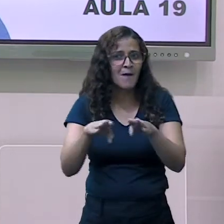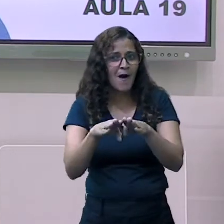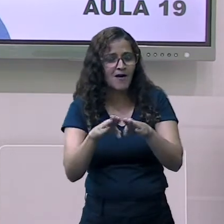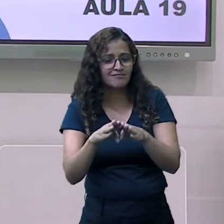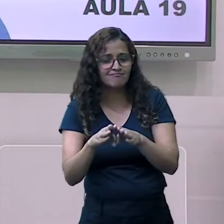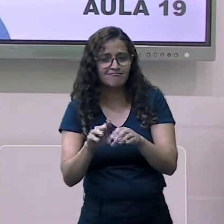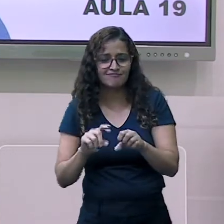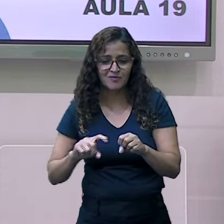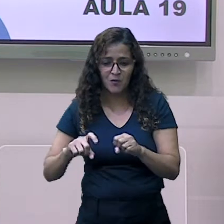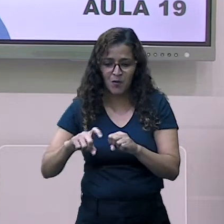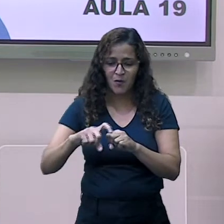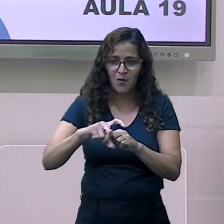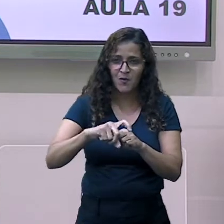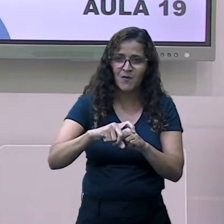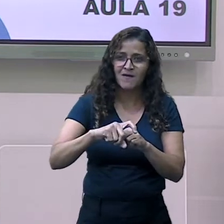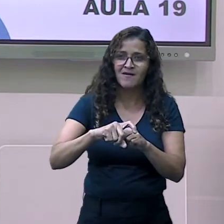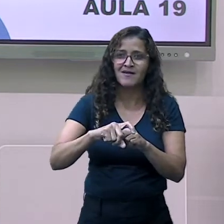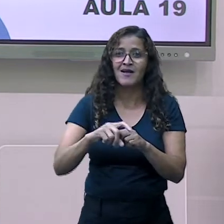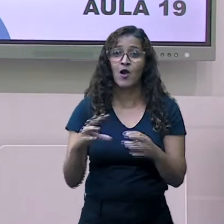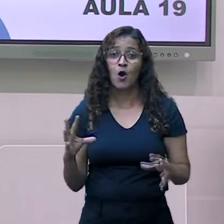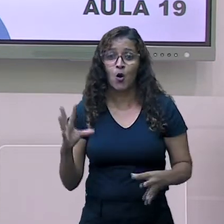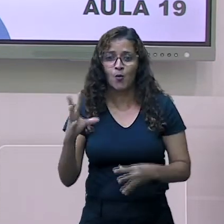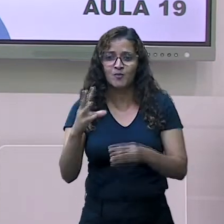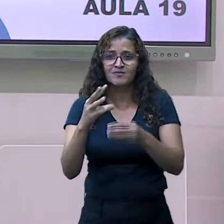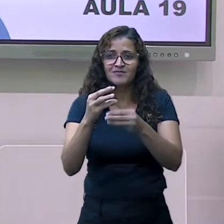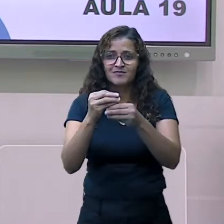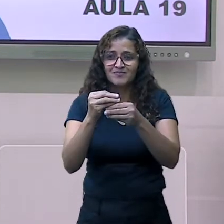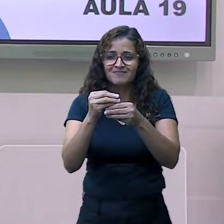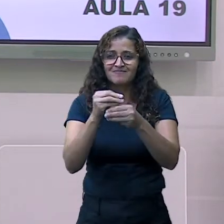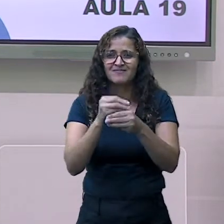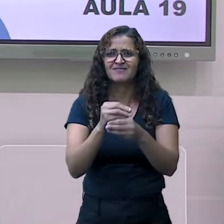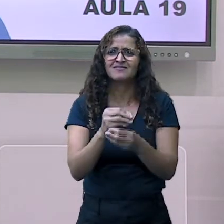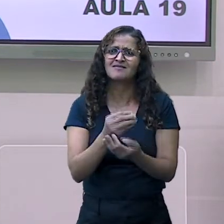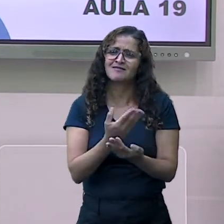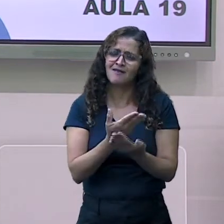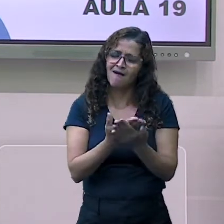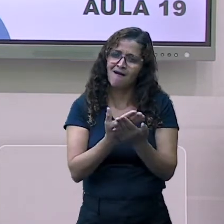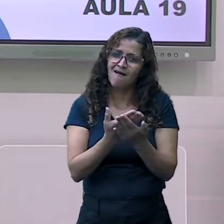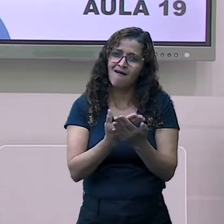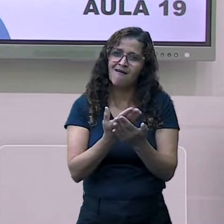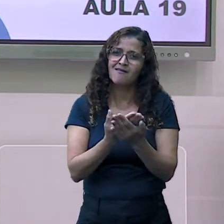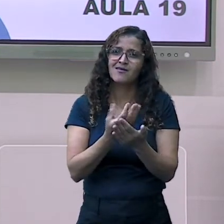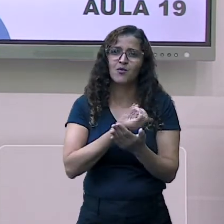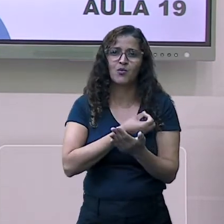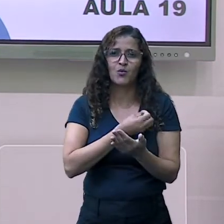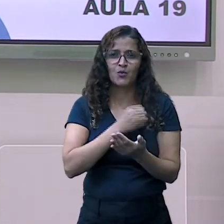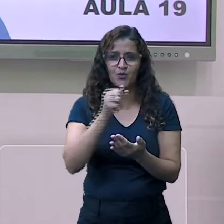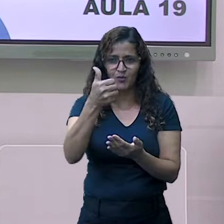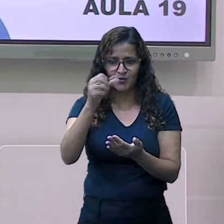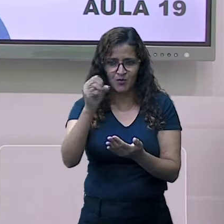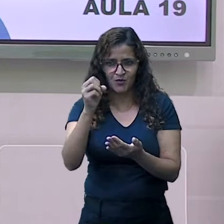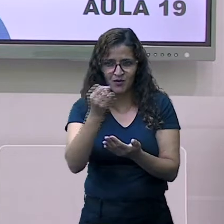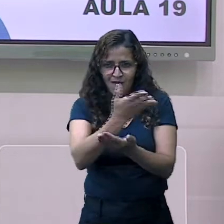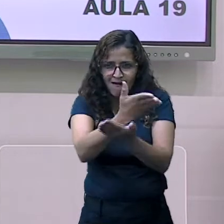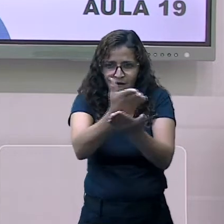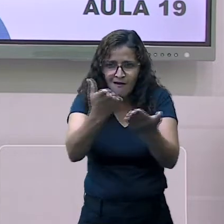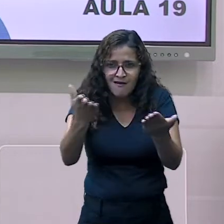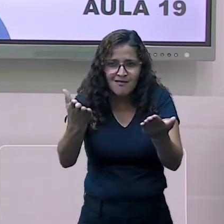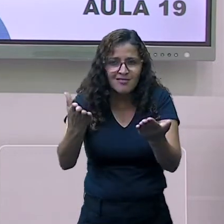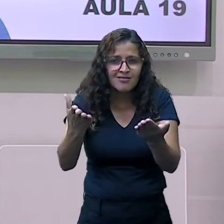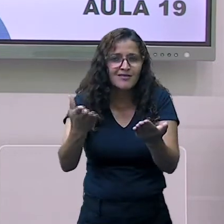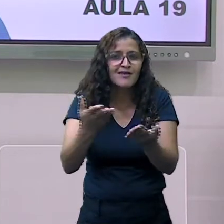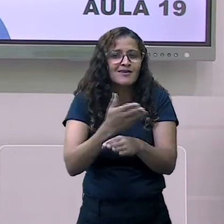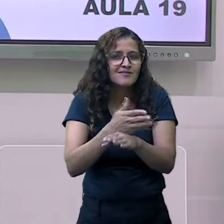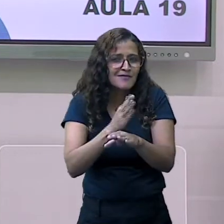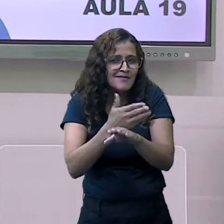a ação decompositora. É agora que você vai colocar em prática o seu conhecimento,